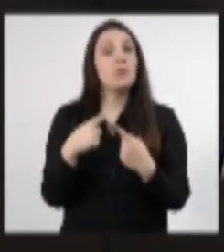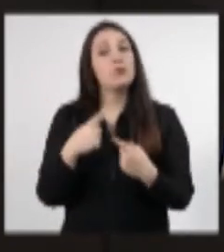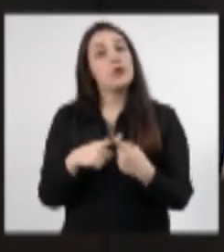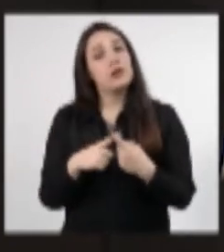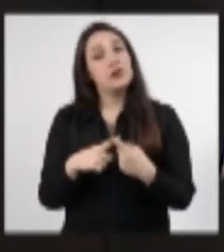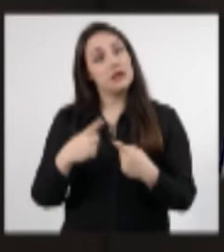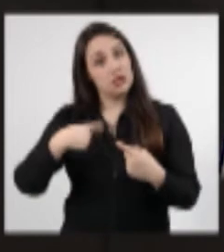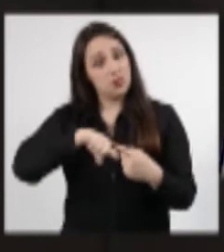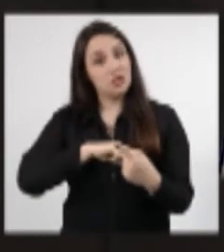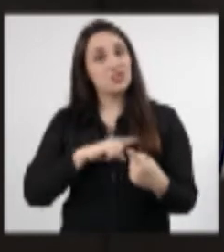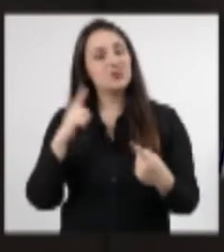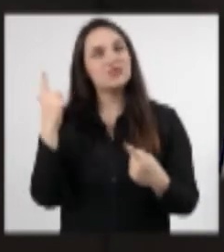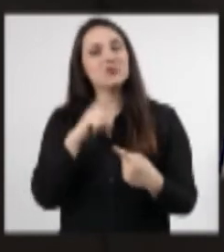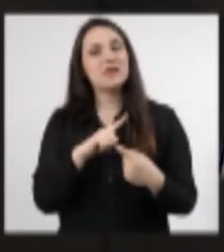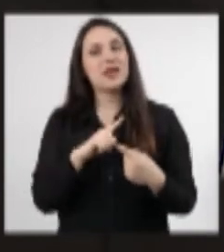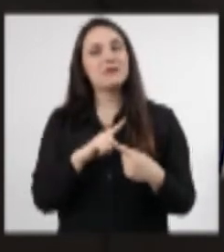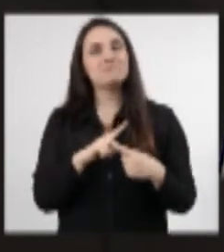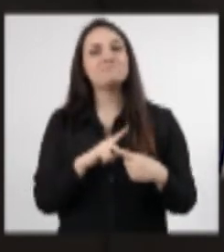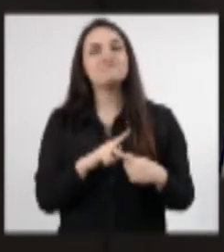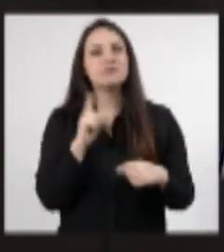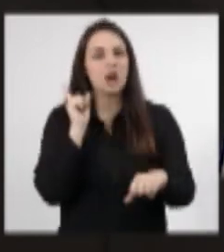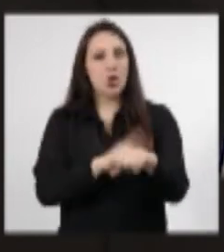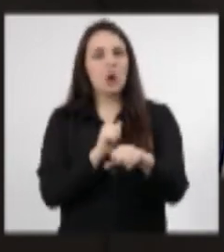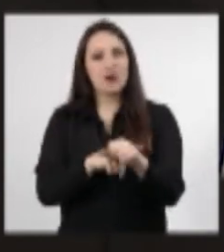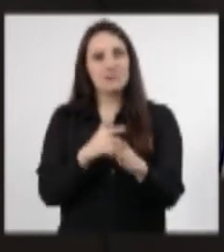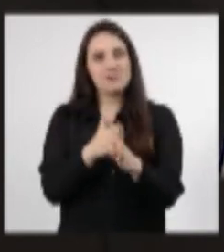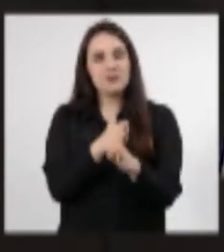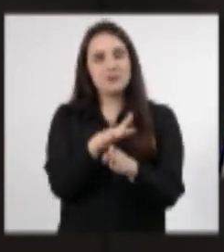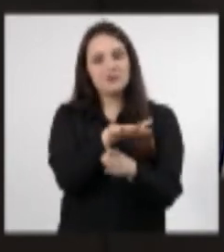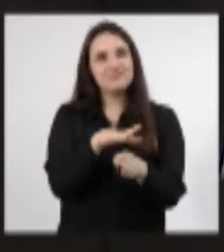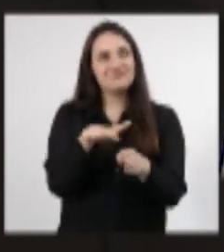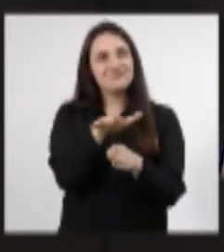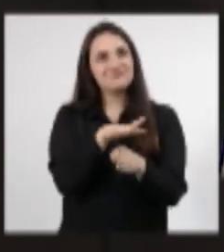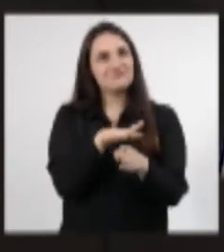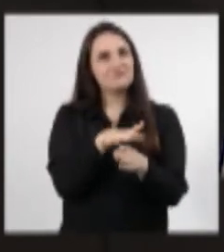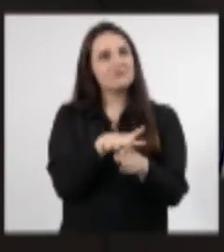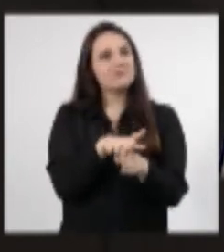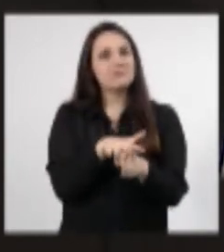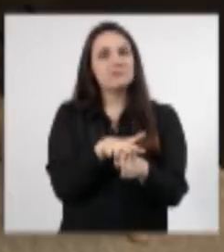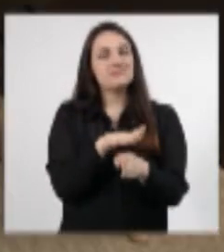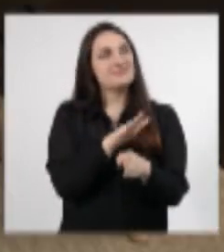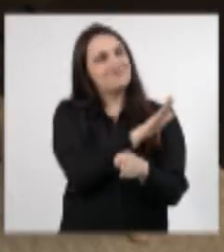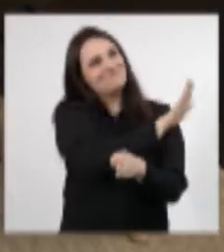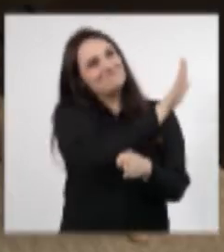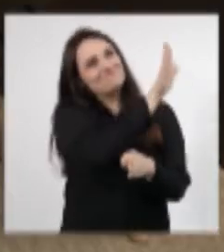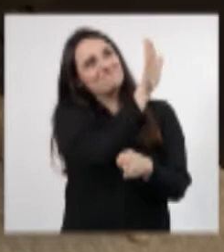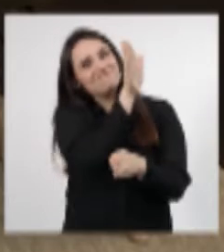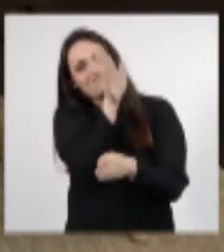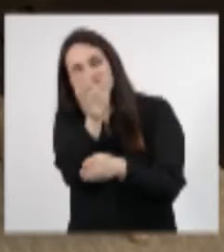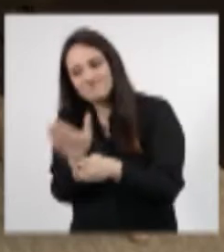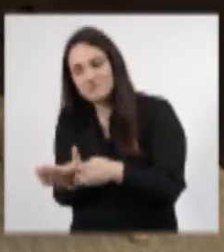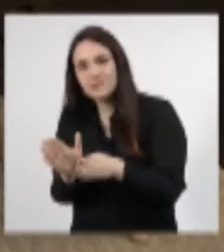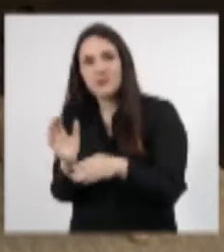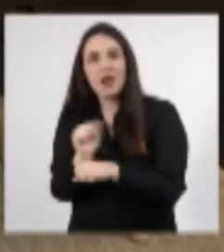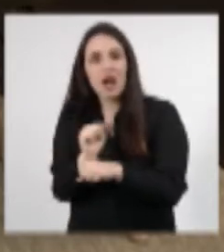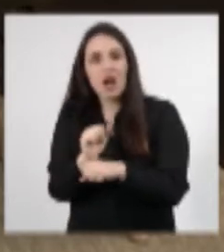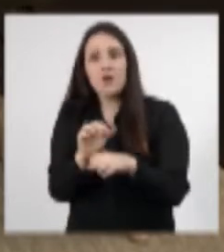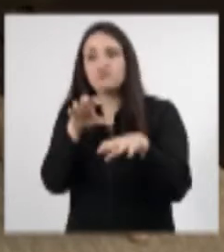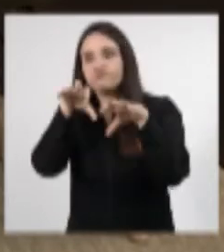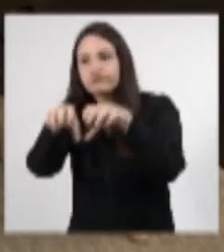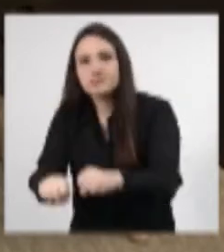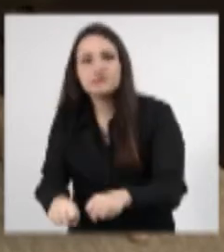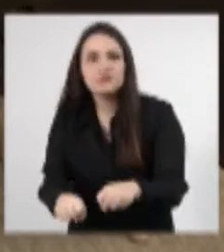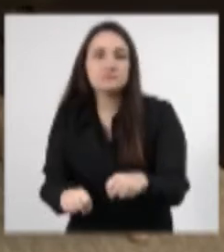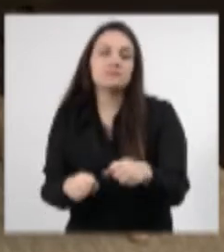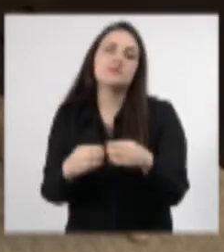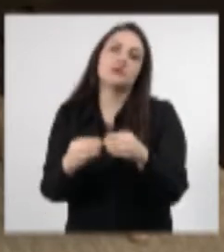grande no combate doméstico, que nós apreendemos menor quantidade de droga, mas é a droga que efetivamente é distribuída nas nossas